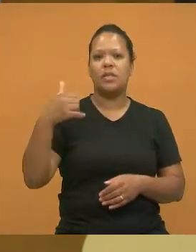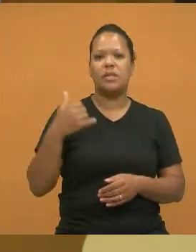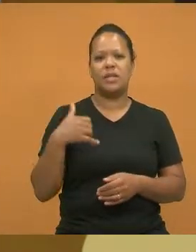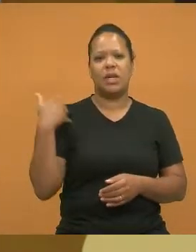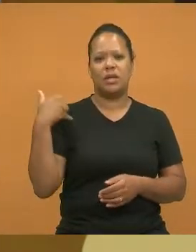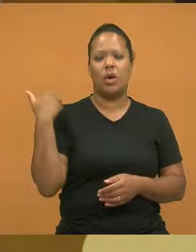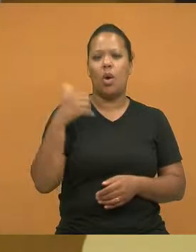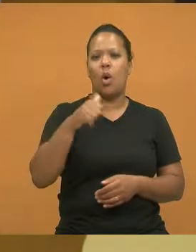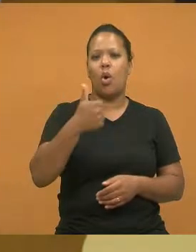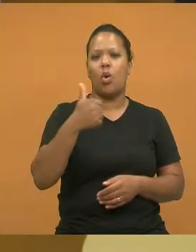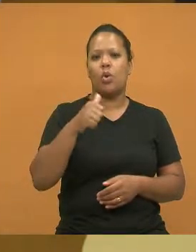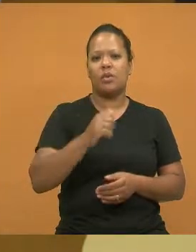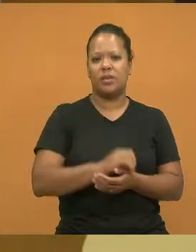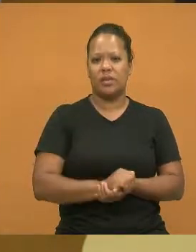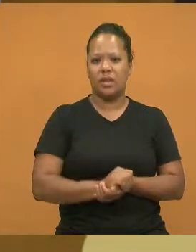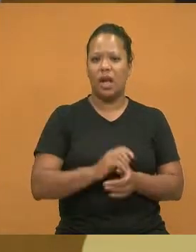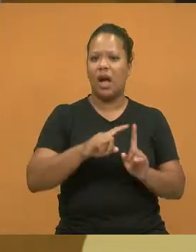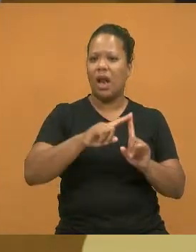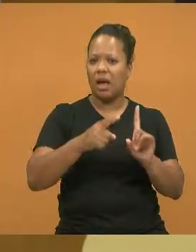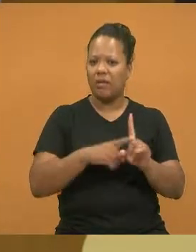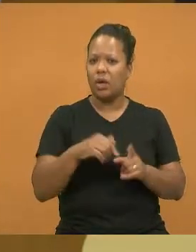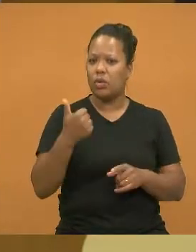anos. Uma menina que foi